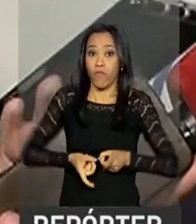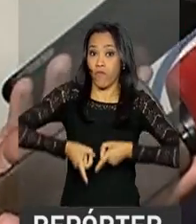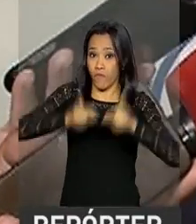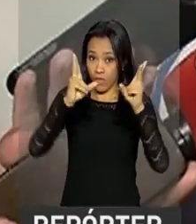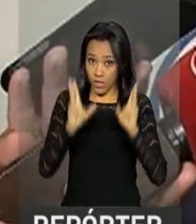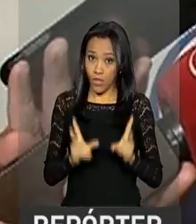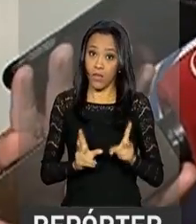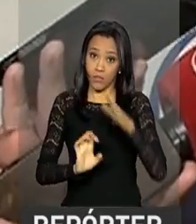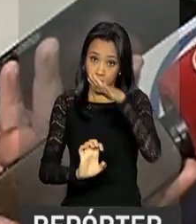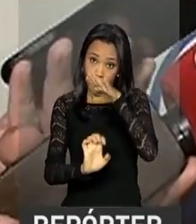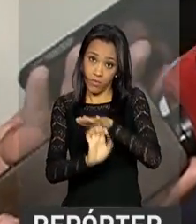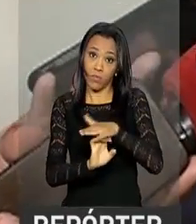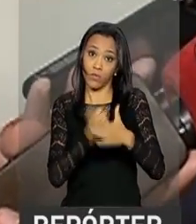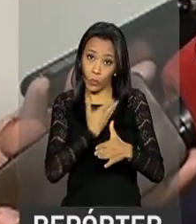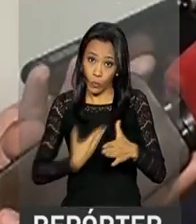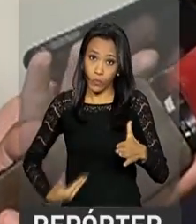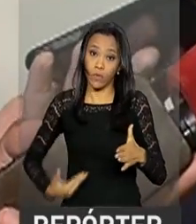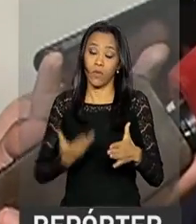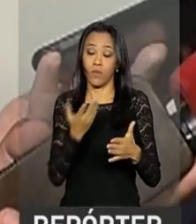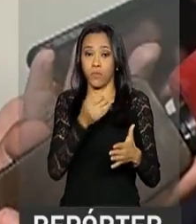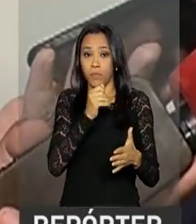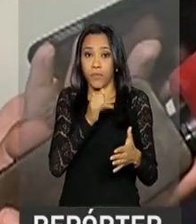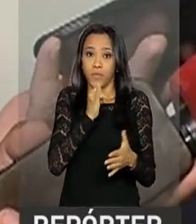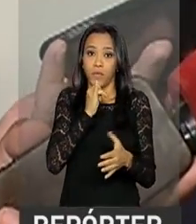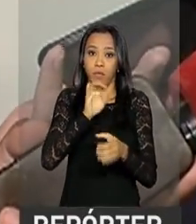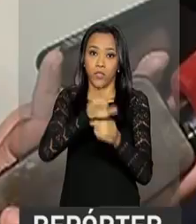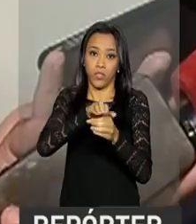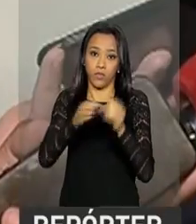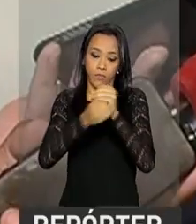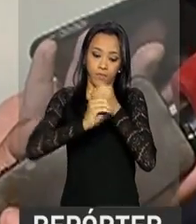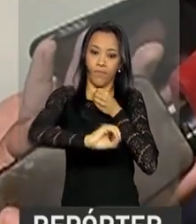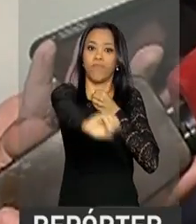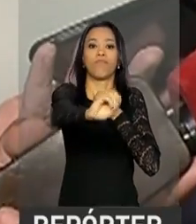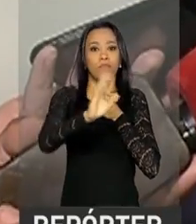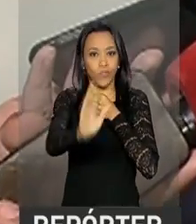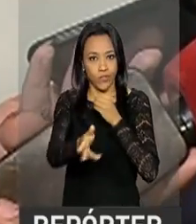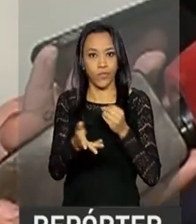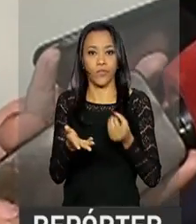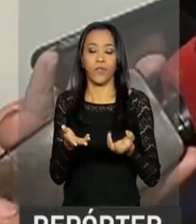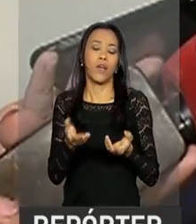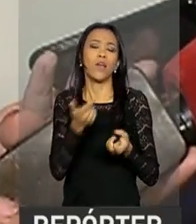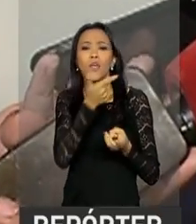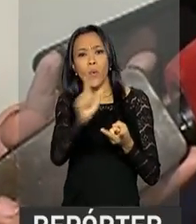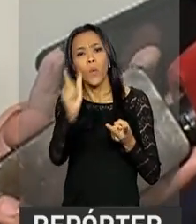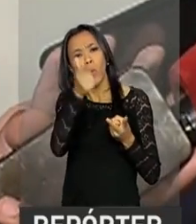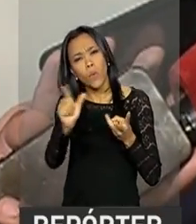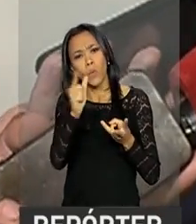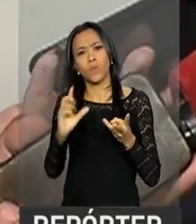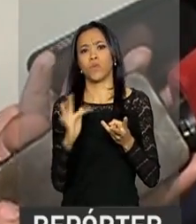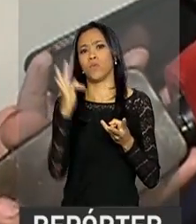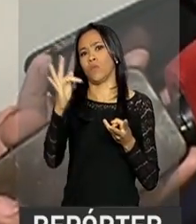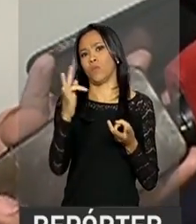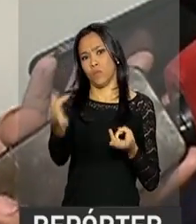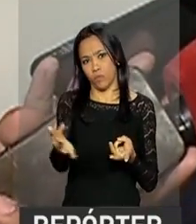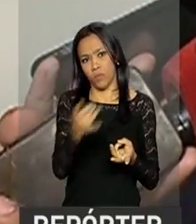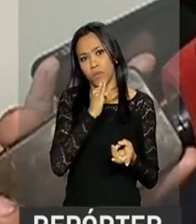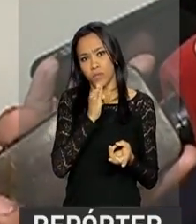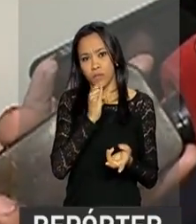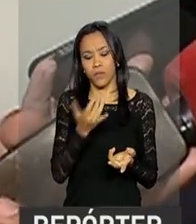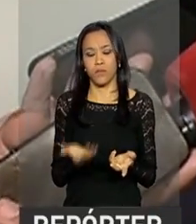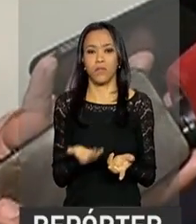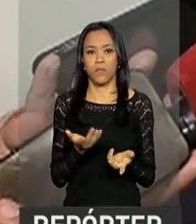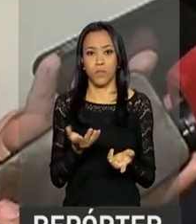saneamento eh e também de sessão de outros bens ativos futuros do Estado como é o caso